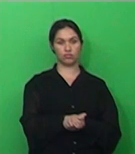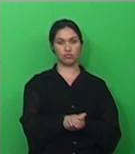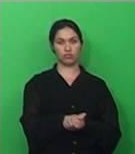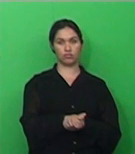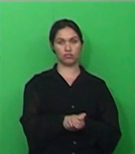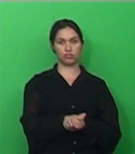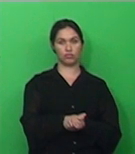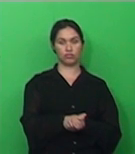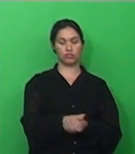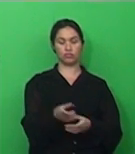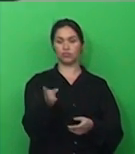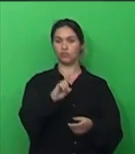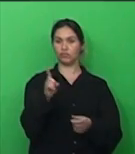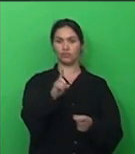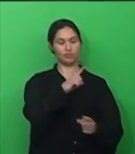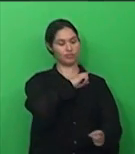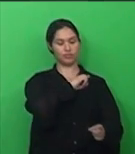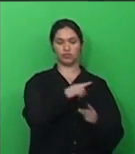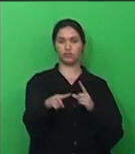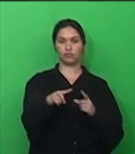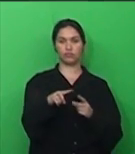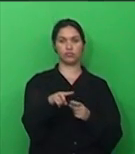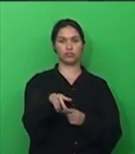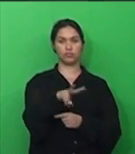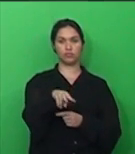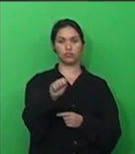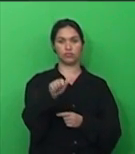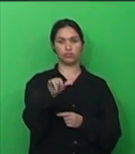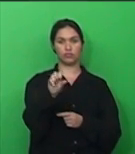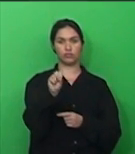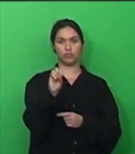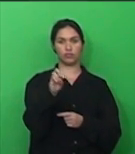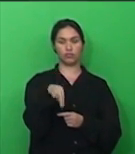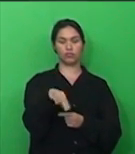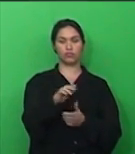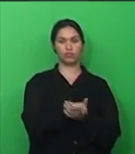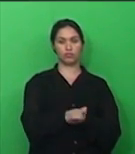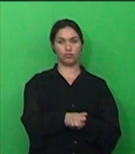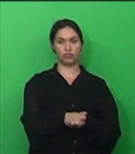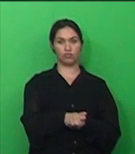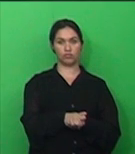Contra o veto, presidente. Vereador Alisson Pires.